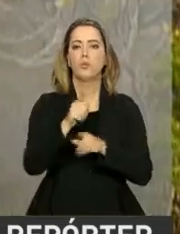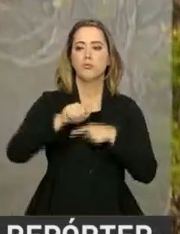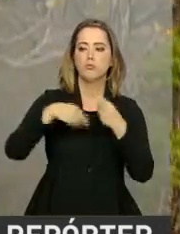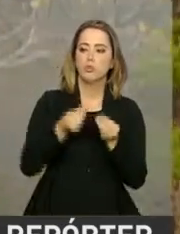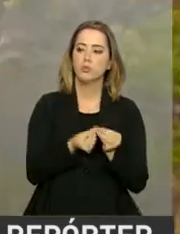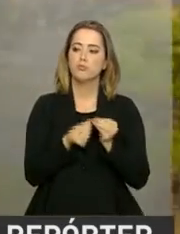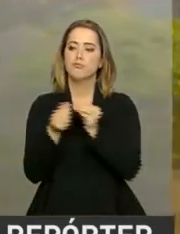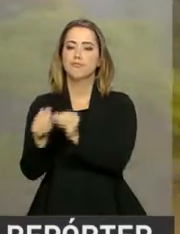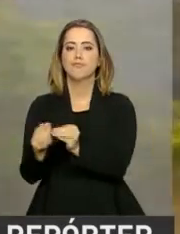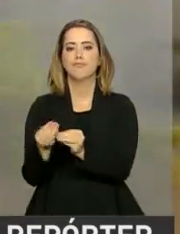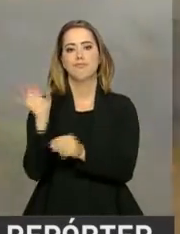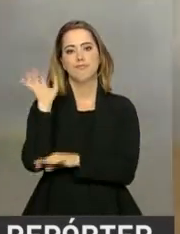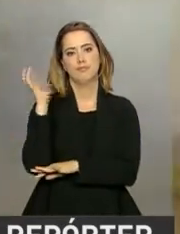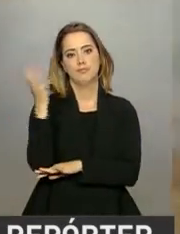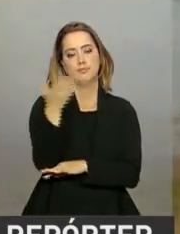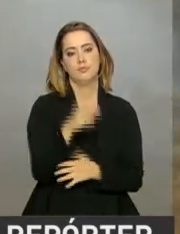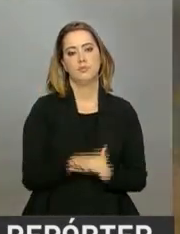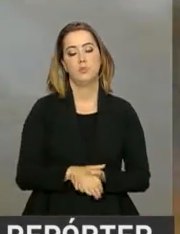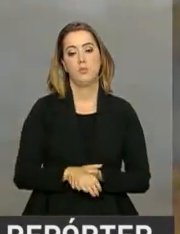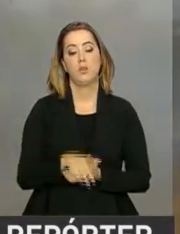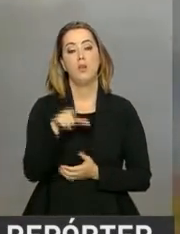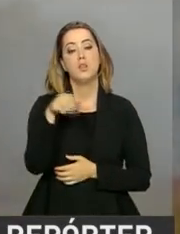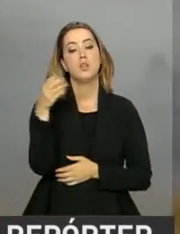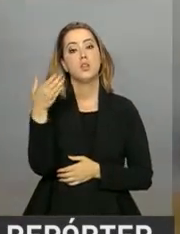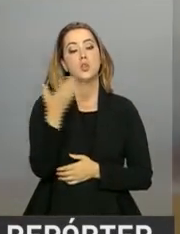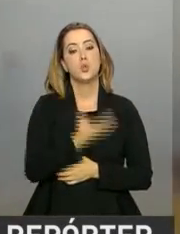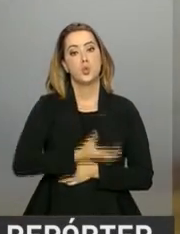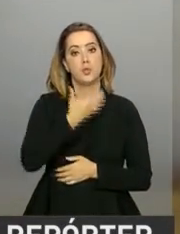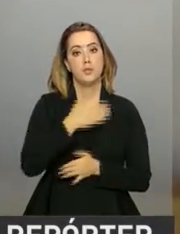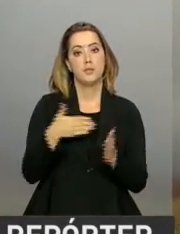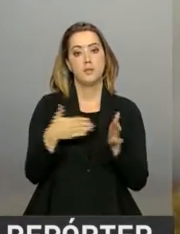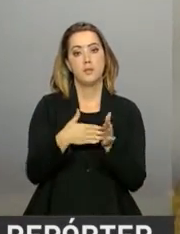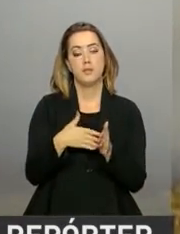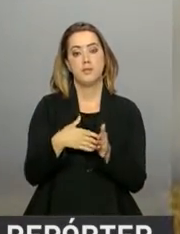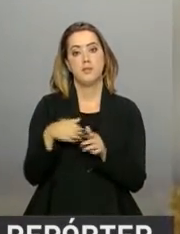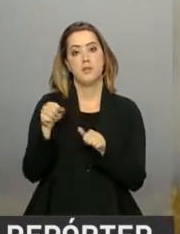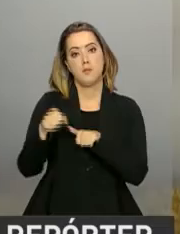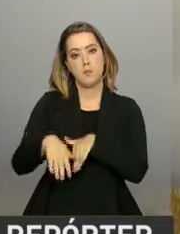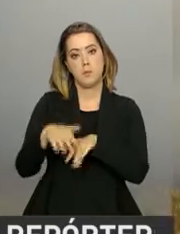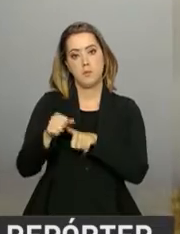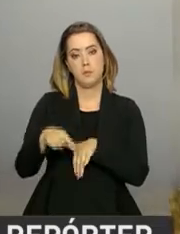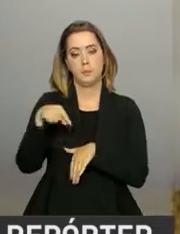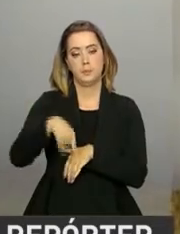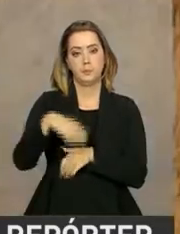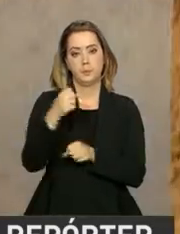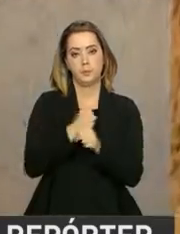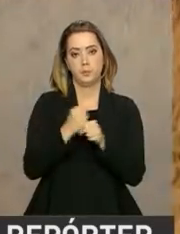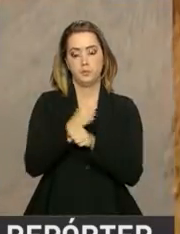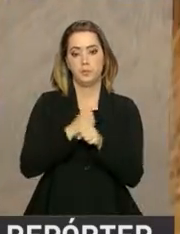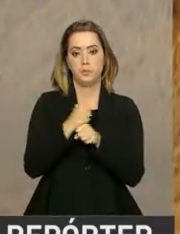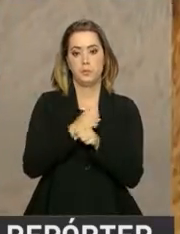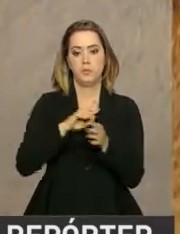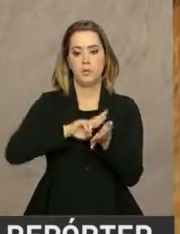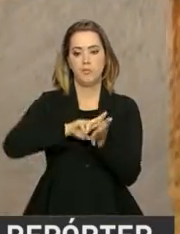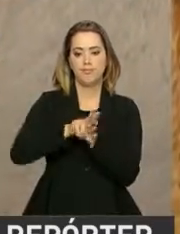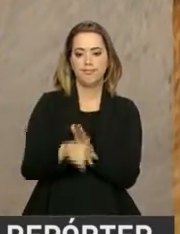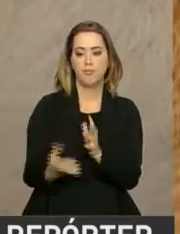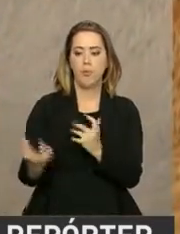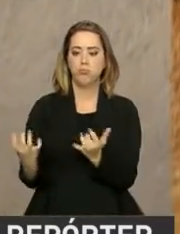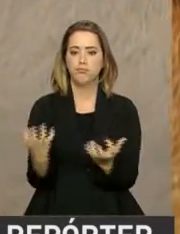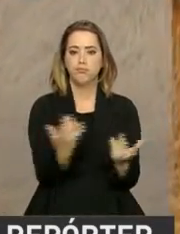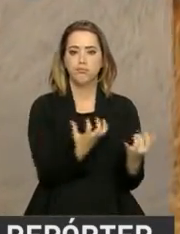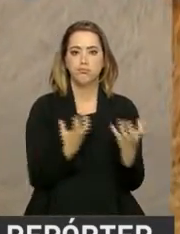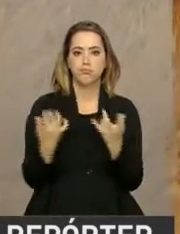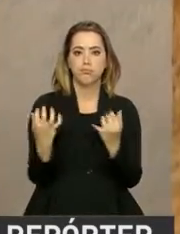de janeiro a setembro deste ano foram registrados mais de 128 mil focos de incêndio em todo o país só em agosto e setembro